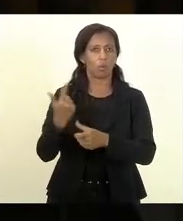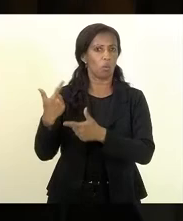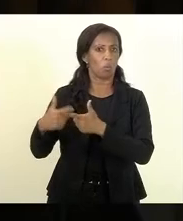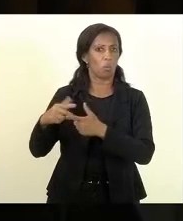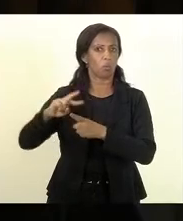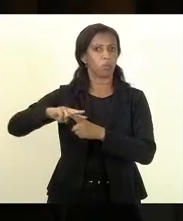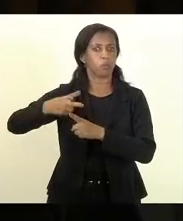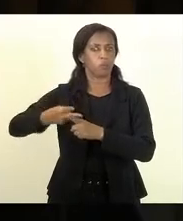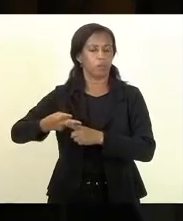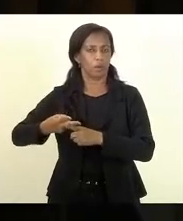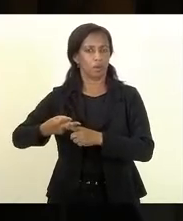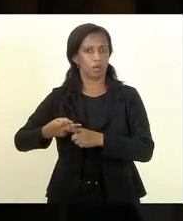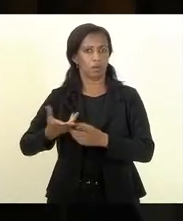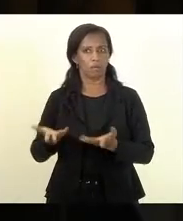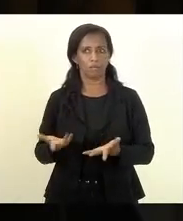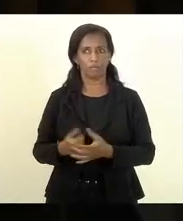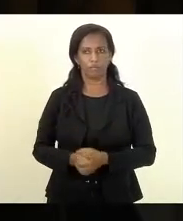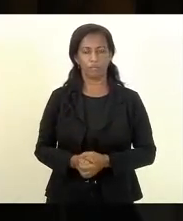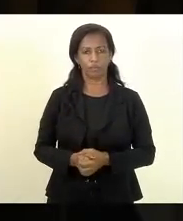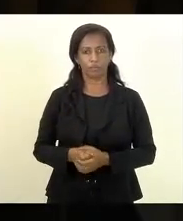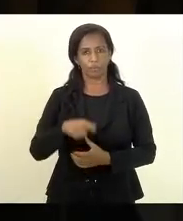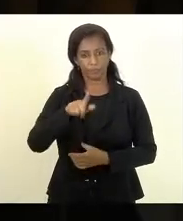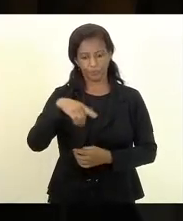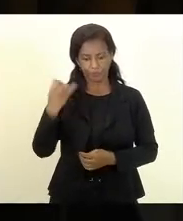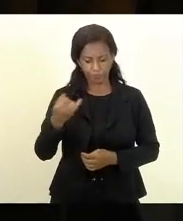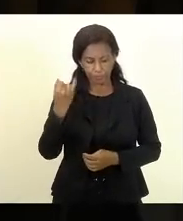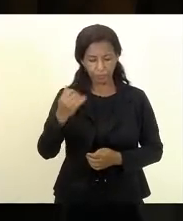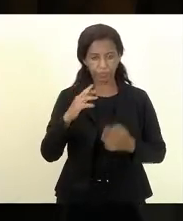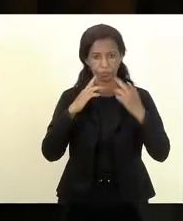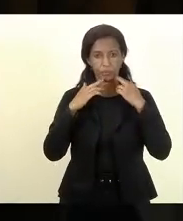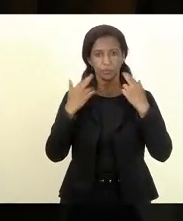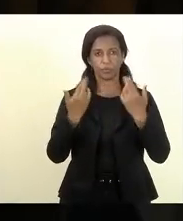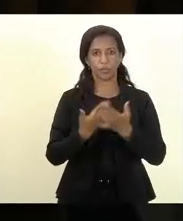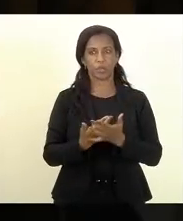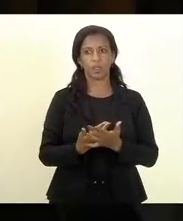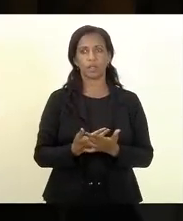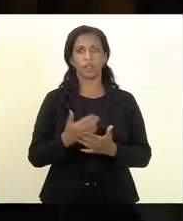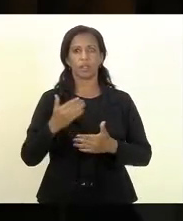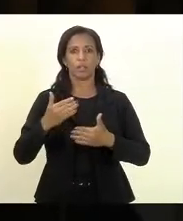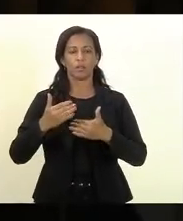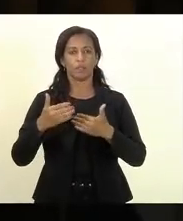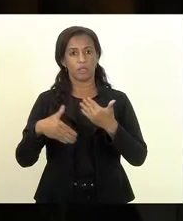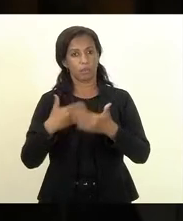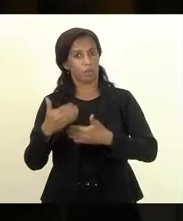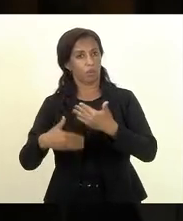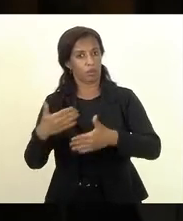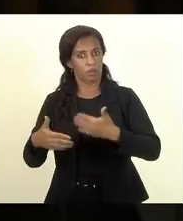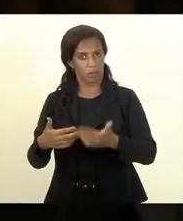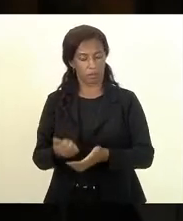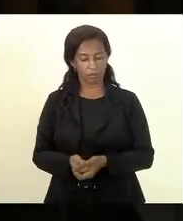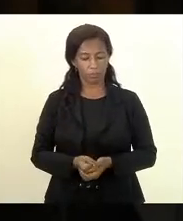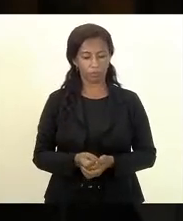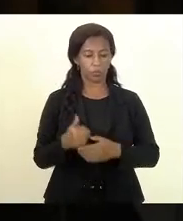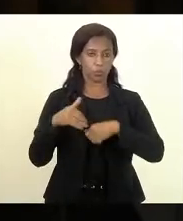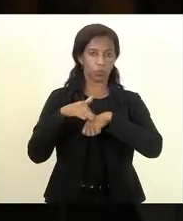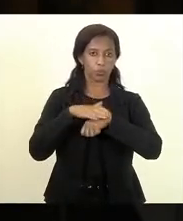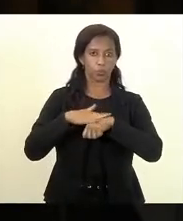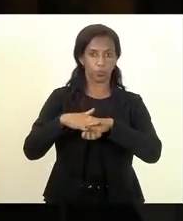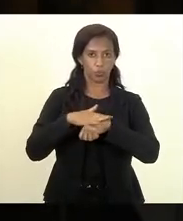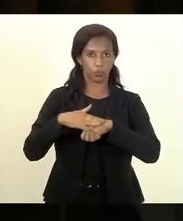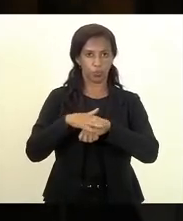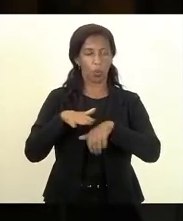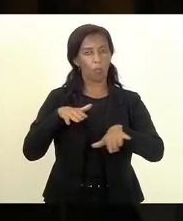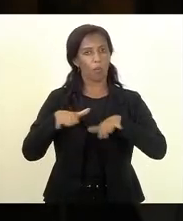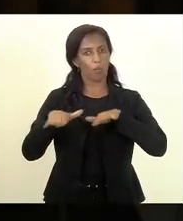redobrado. Então, hoje foi uma parte importante da reunião, desse processo de negociação, quero dizer, a presença dos